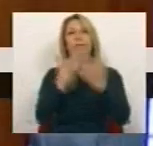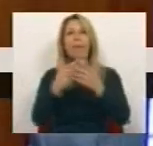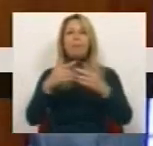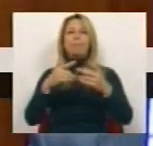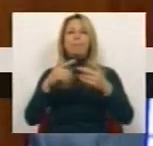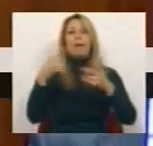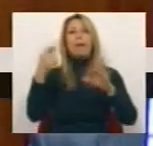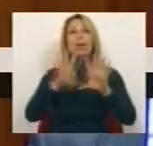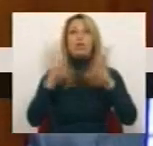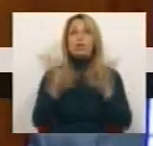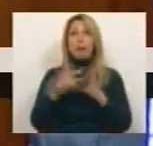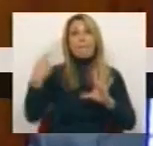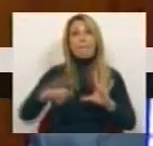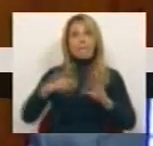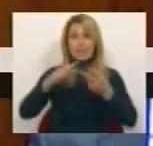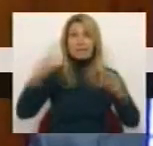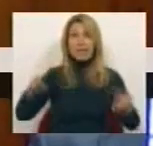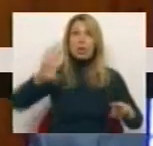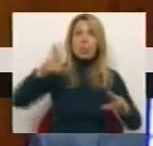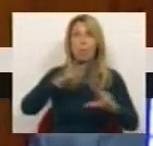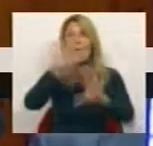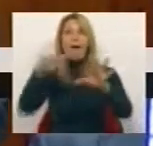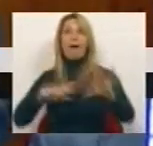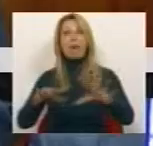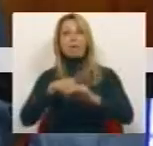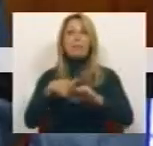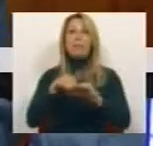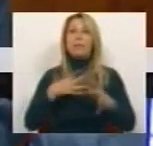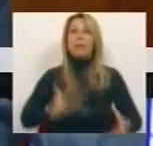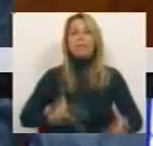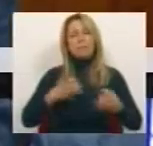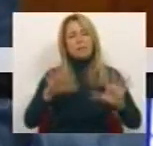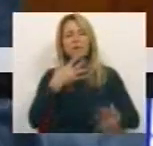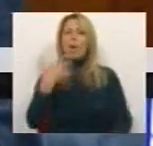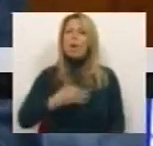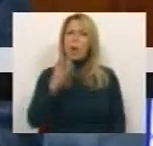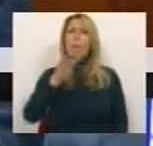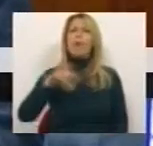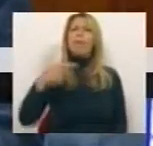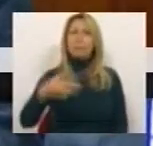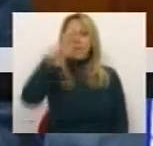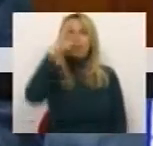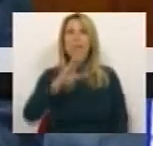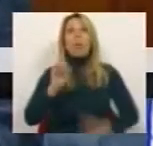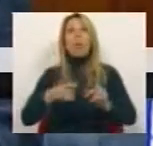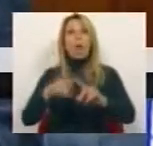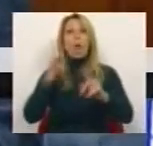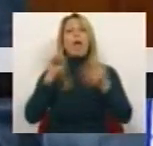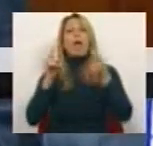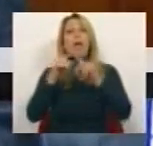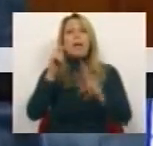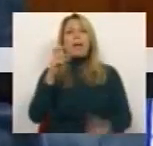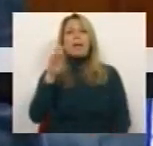do país. Não acreditamos que o Governo ou o IMT, a partir de Lisboa, saibam qual é a carreira que falta na Ericeira,